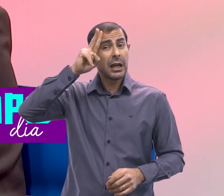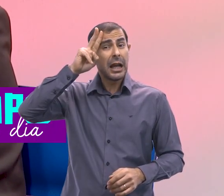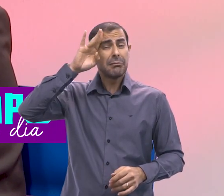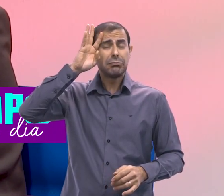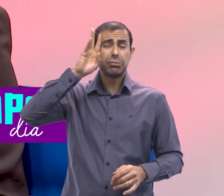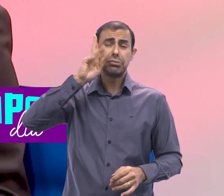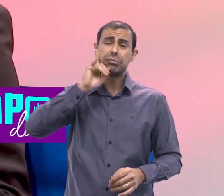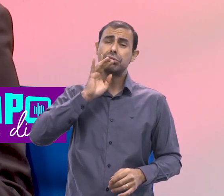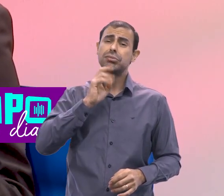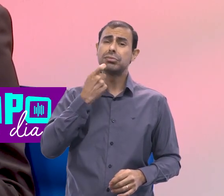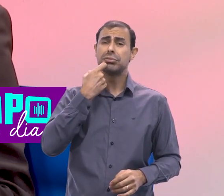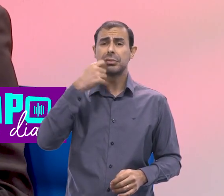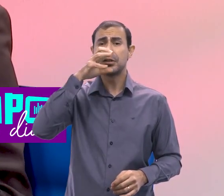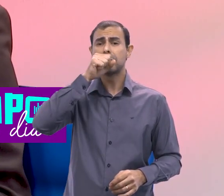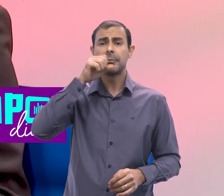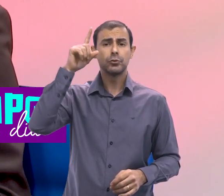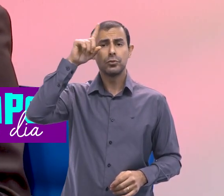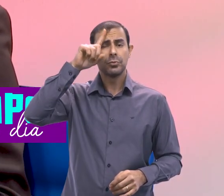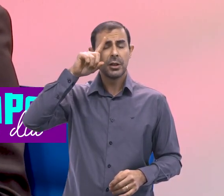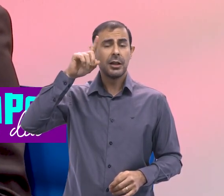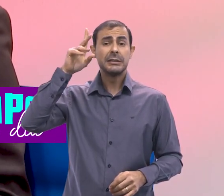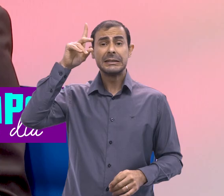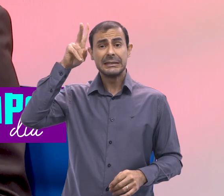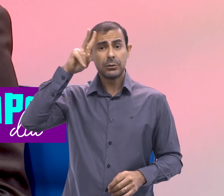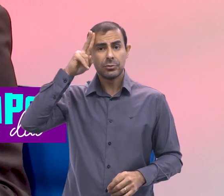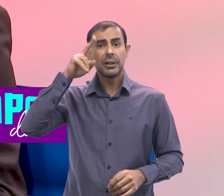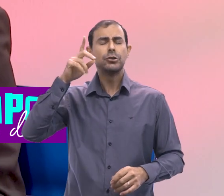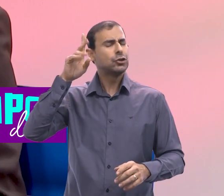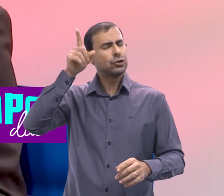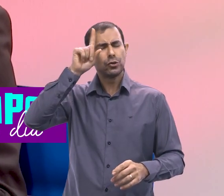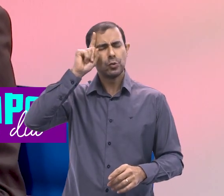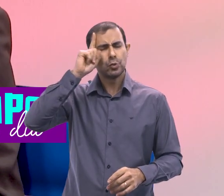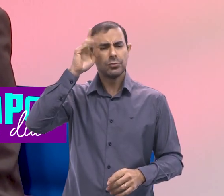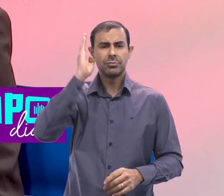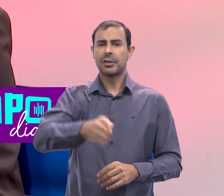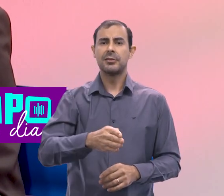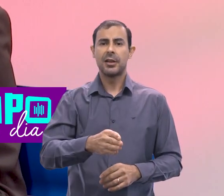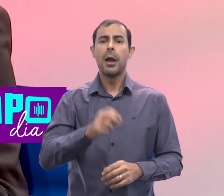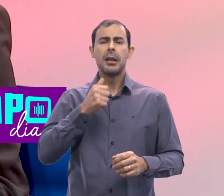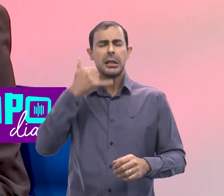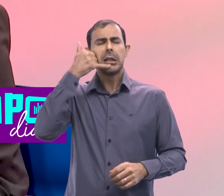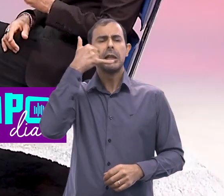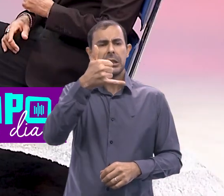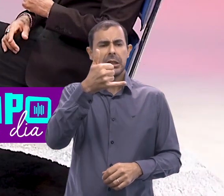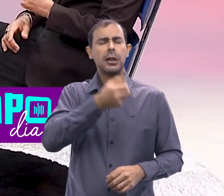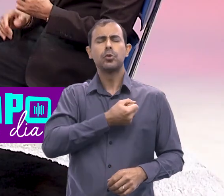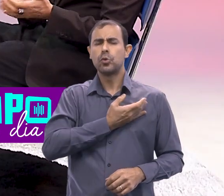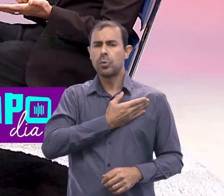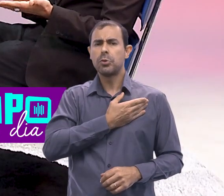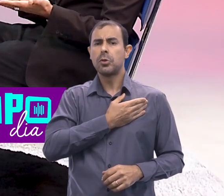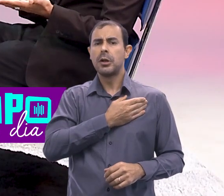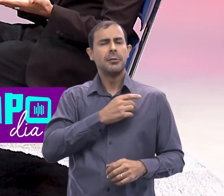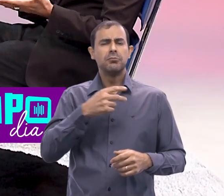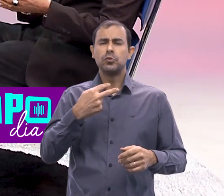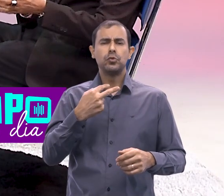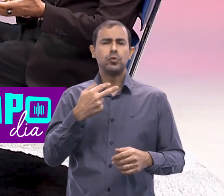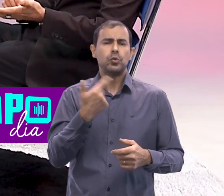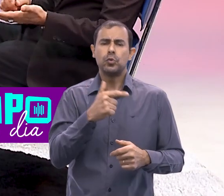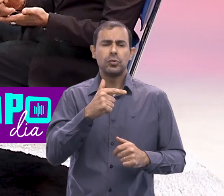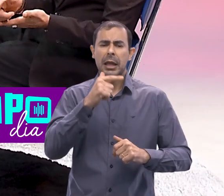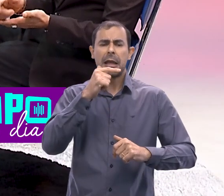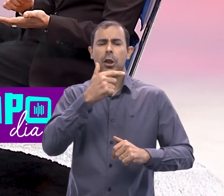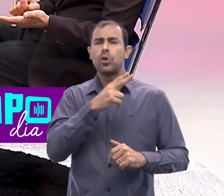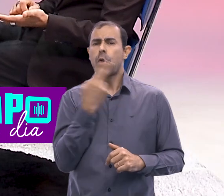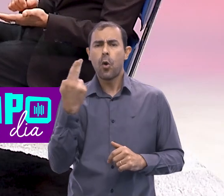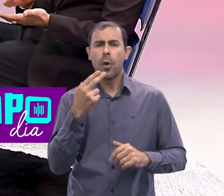a segunda e não tem registro, é anônimo. Ligue e fale da sua dor. Está incomodado? Escreva um bilhete